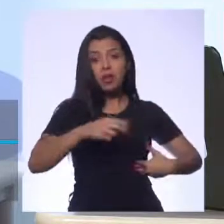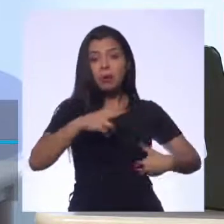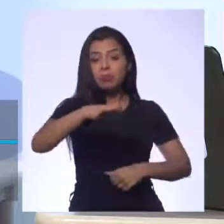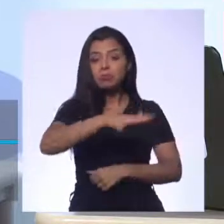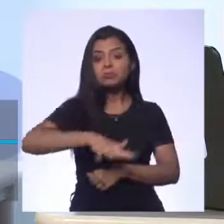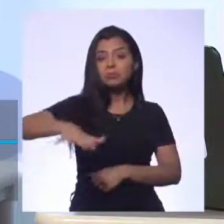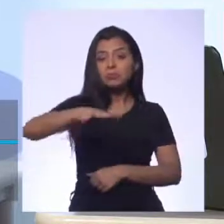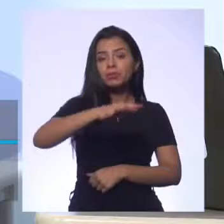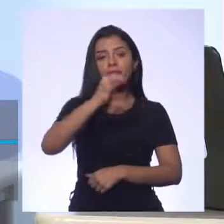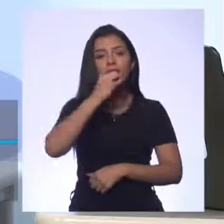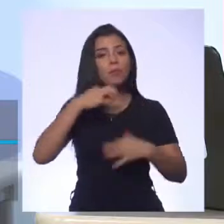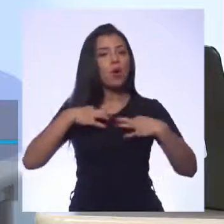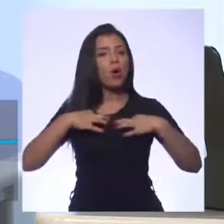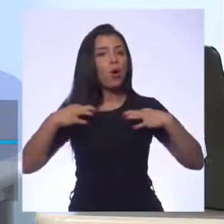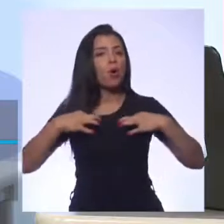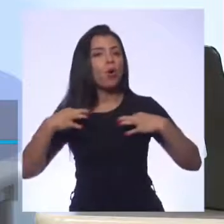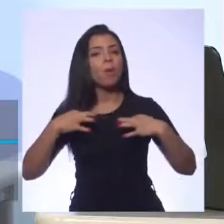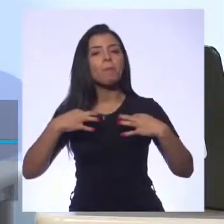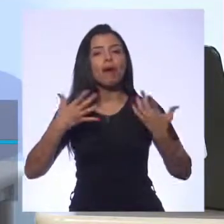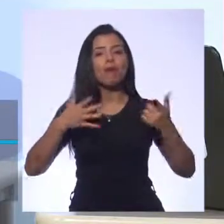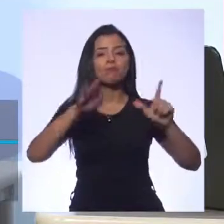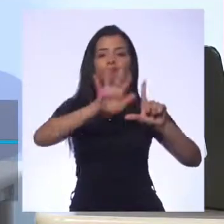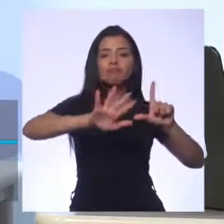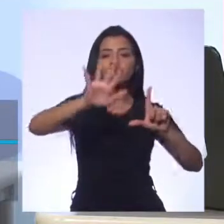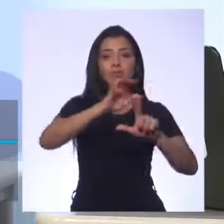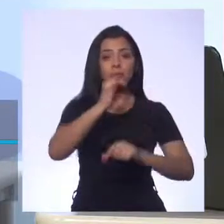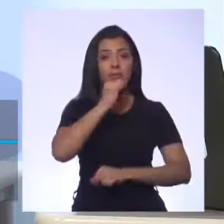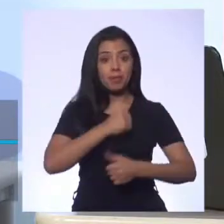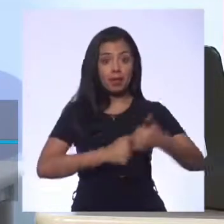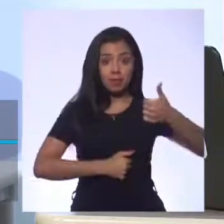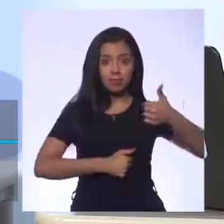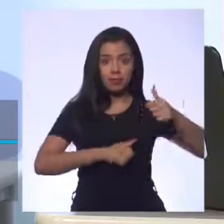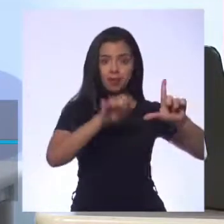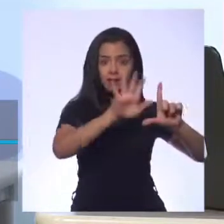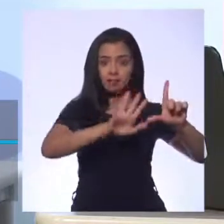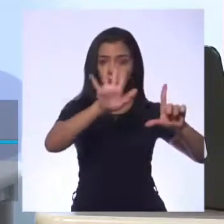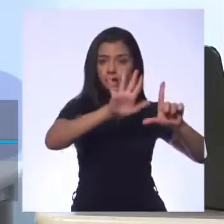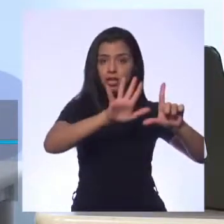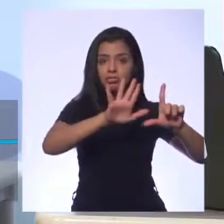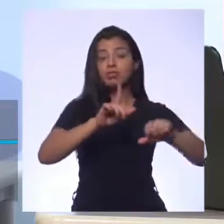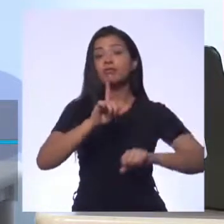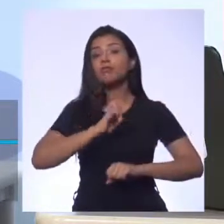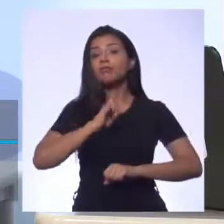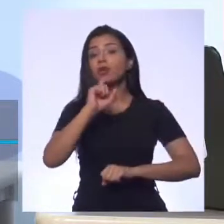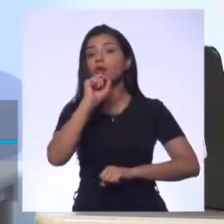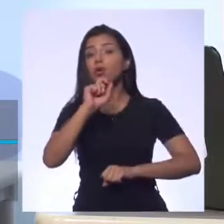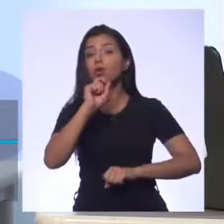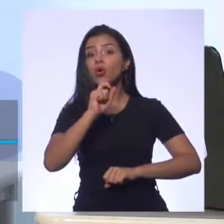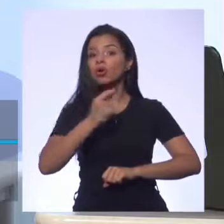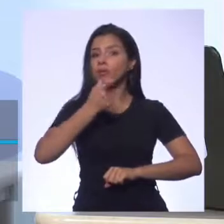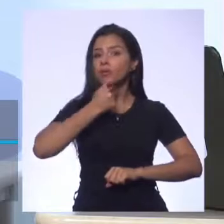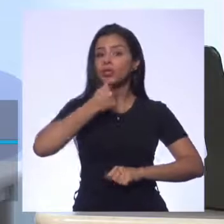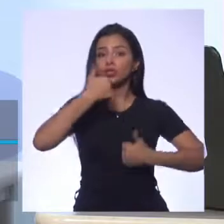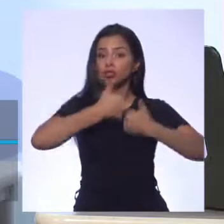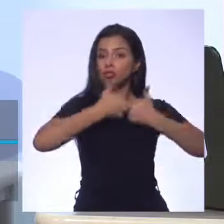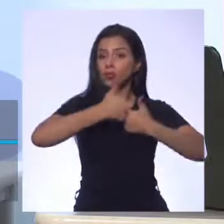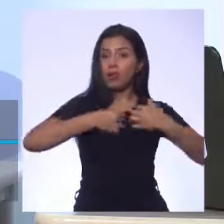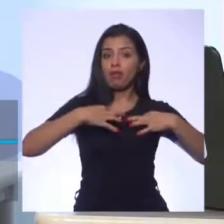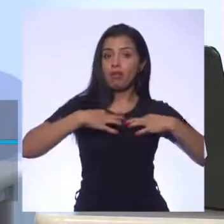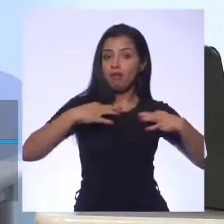ali, qual a roupa. Então, na primeira imagem, os garotos, eles estão jogando bola, então, sem camiseta, né, sem um